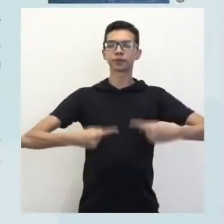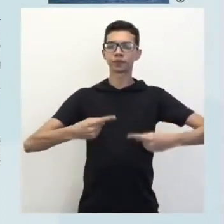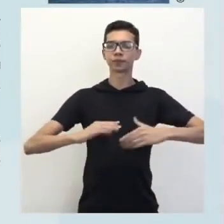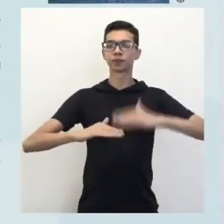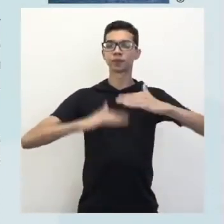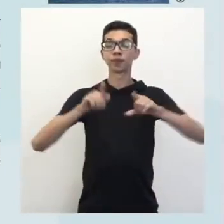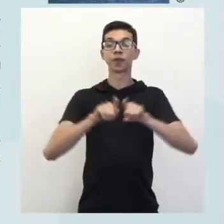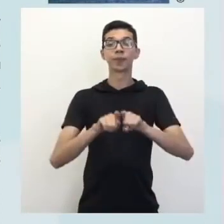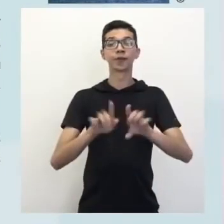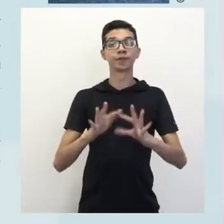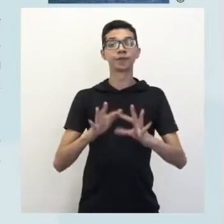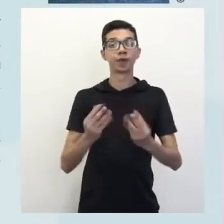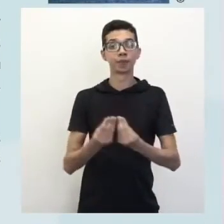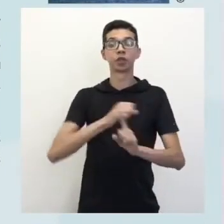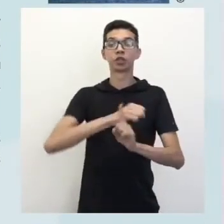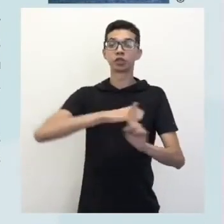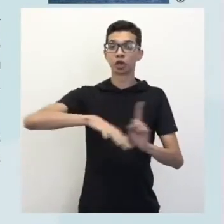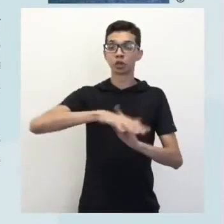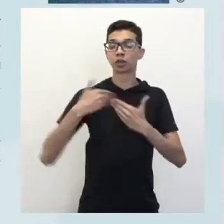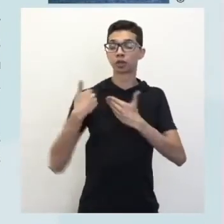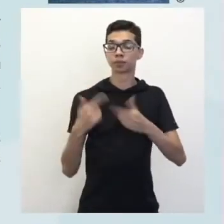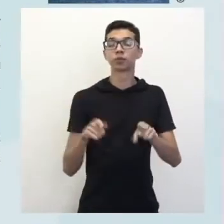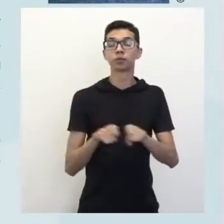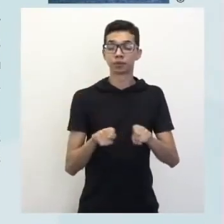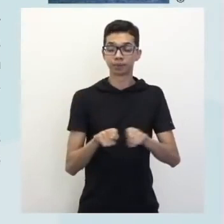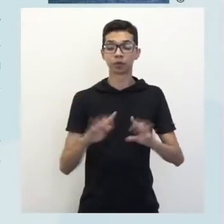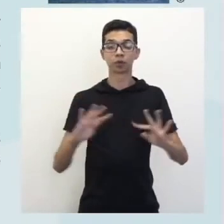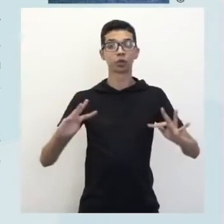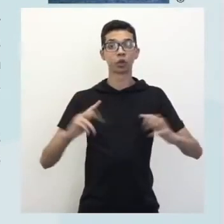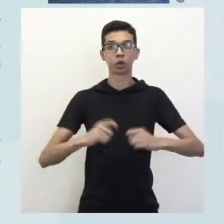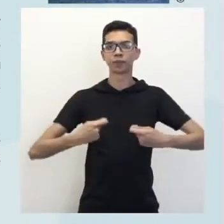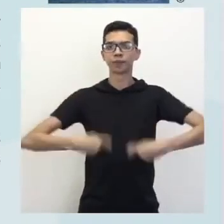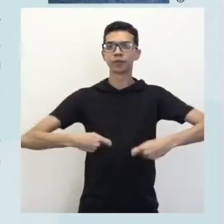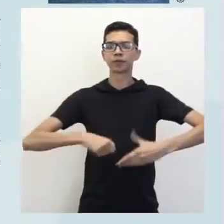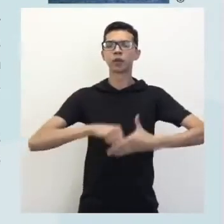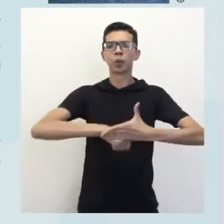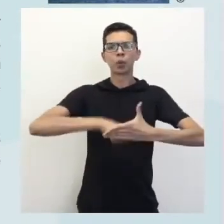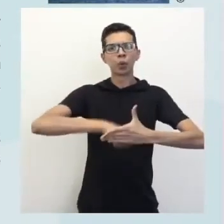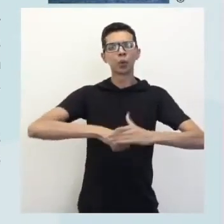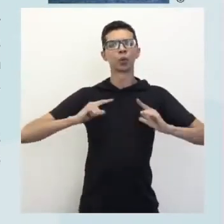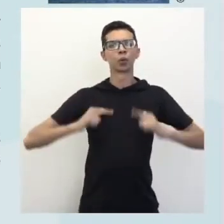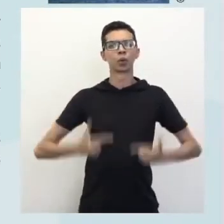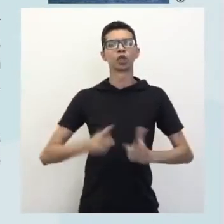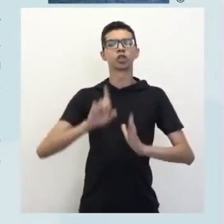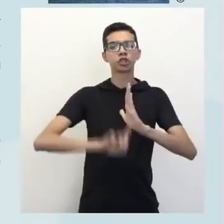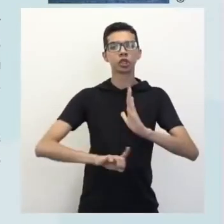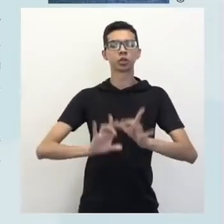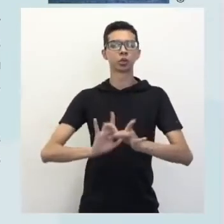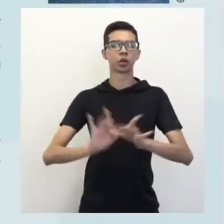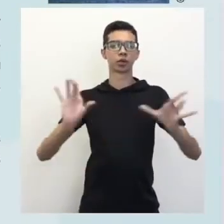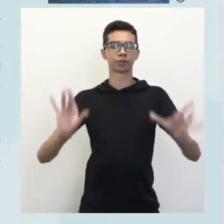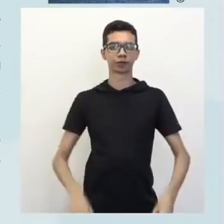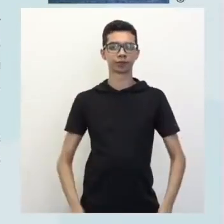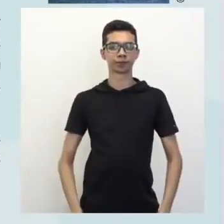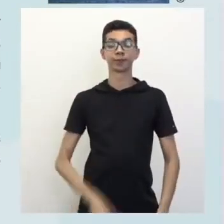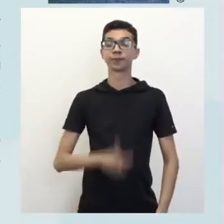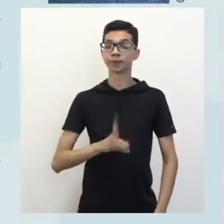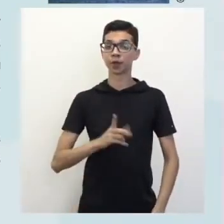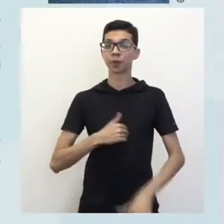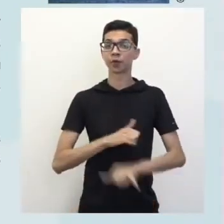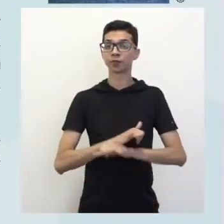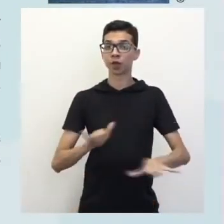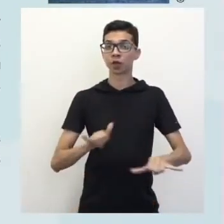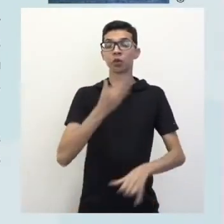cabe à família e à sociedade. Então todos devem se envolver na luta por esse direito à liberdade. Eu sempre falo, gente, eu sou